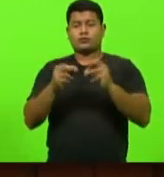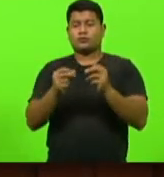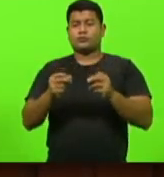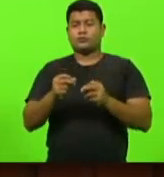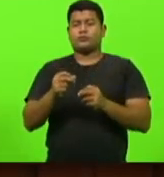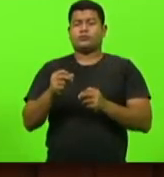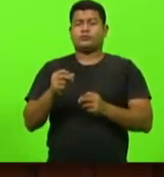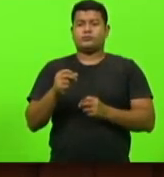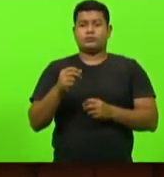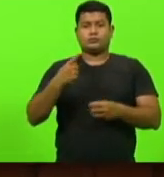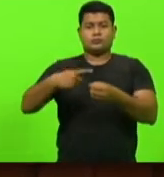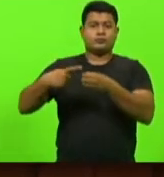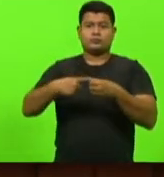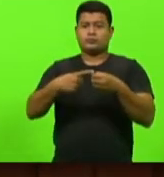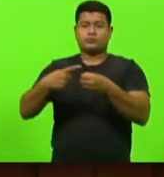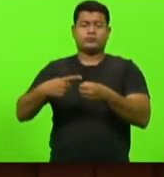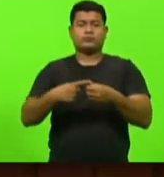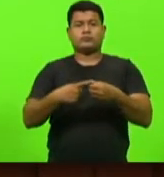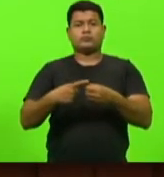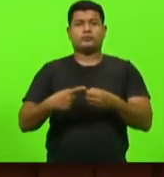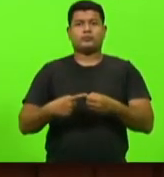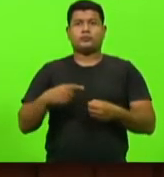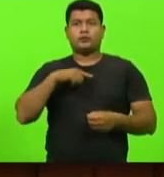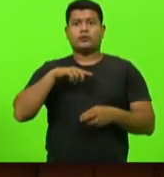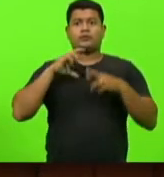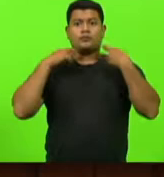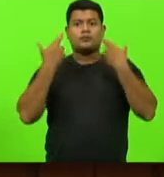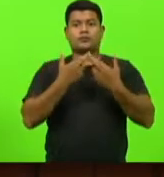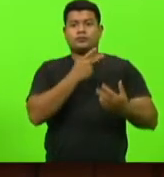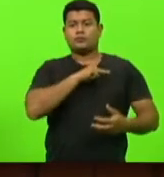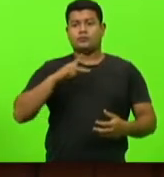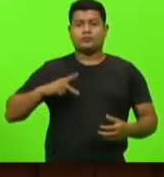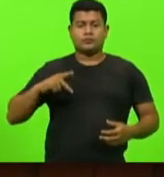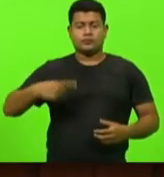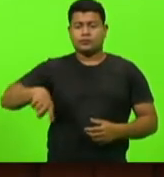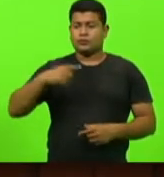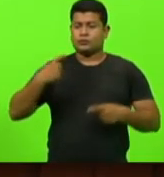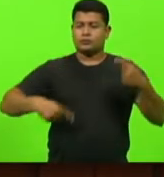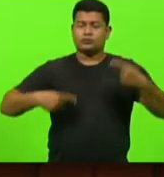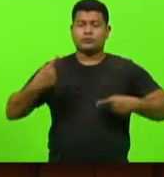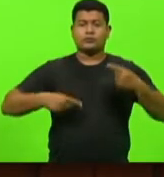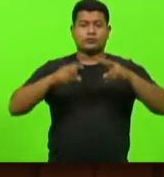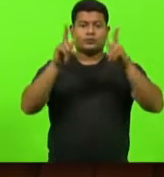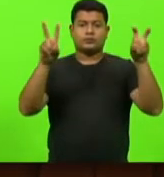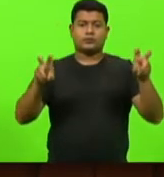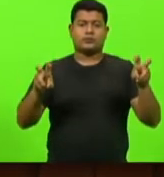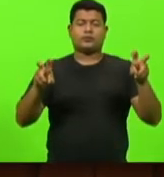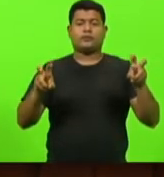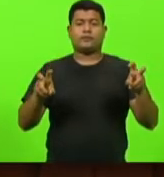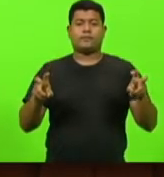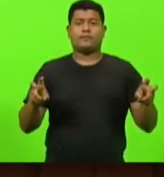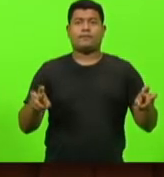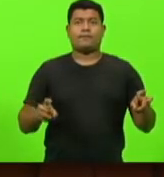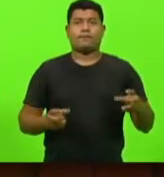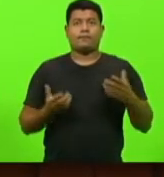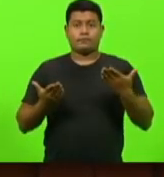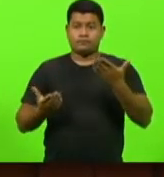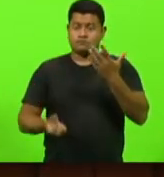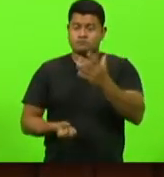audiência aqui nesta casa, uma audiência pública, discutimos esta matéria, que originou este